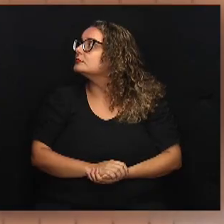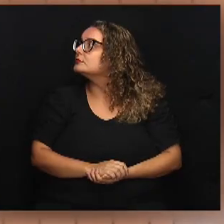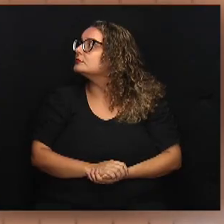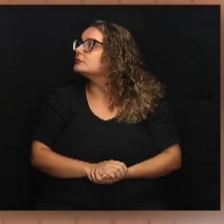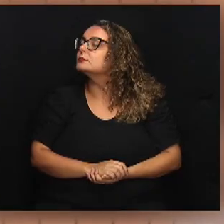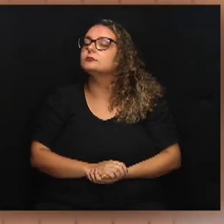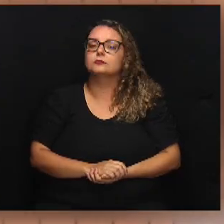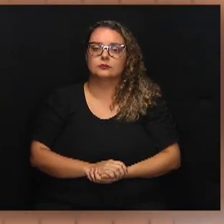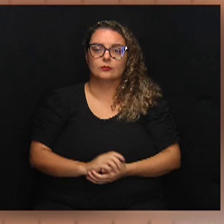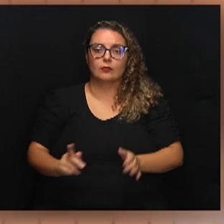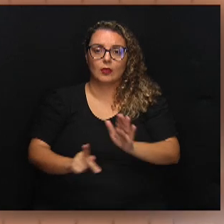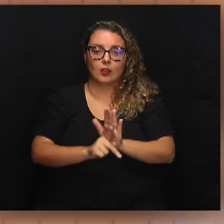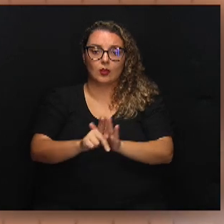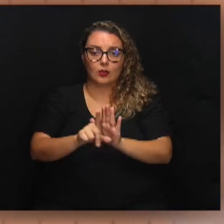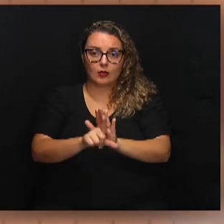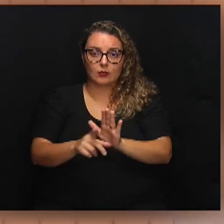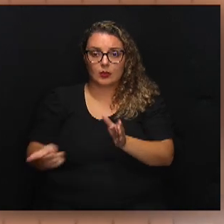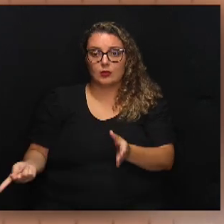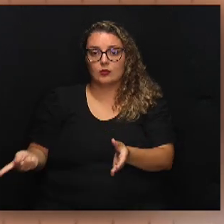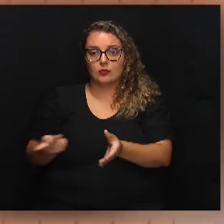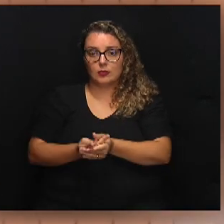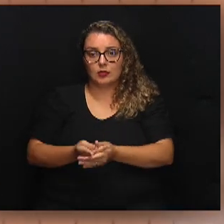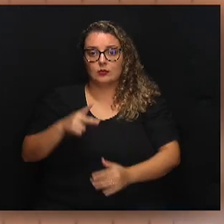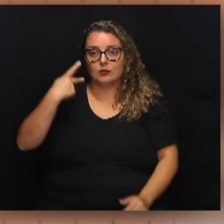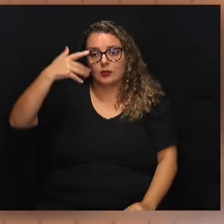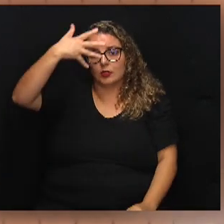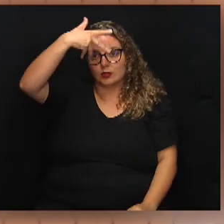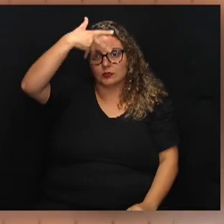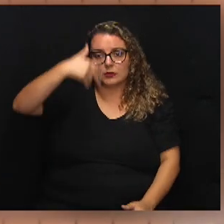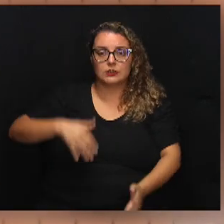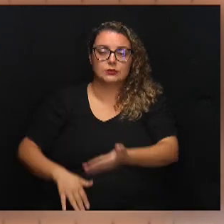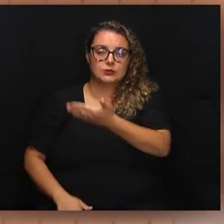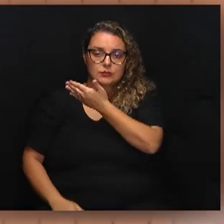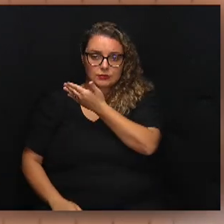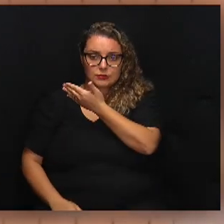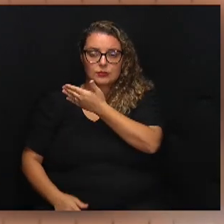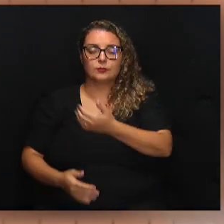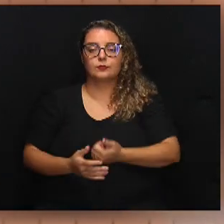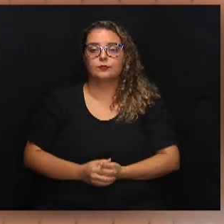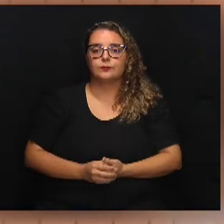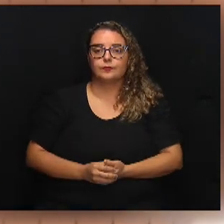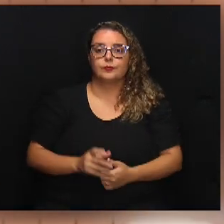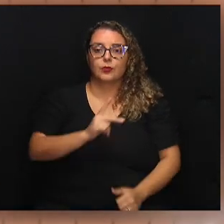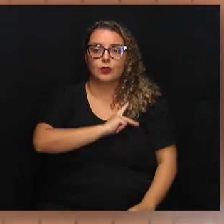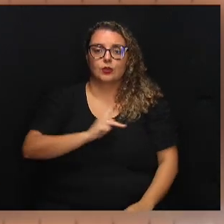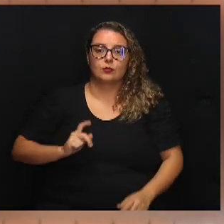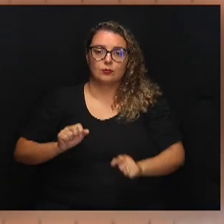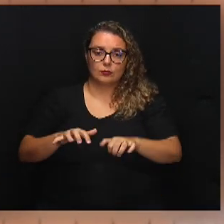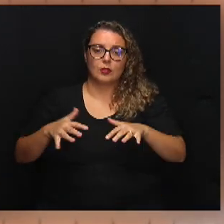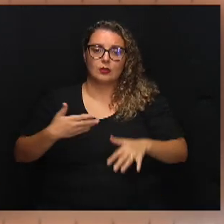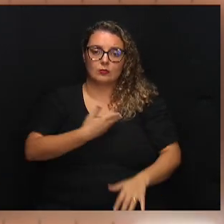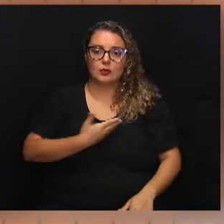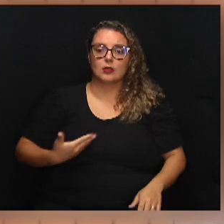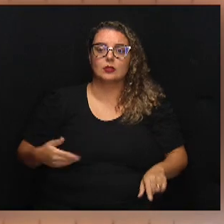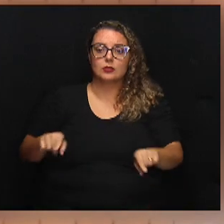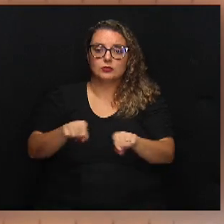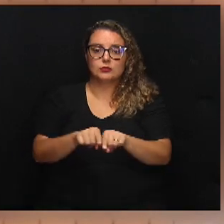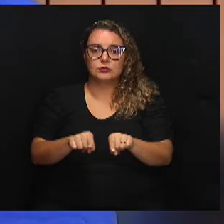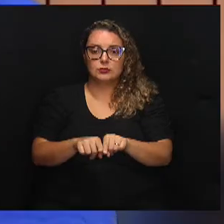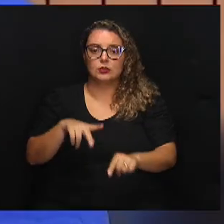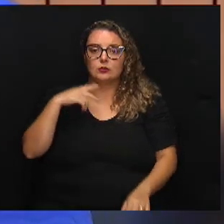O projeto de lei foi protocolado pelo vereador Rodrigo da Farmadic, que presidiu a audiência, e também